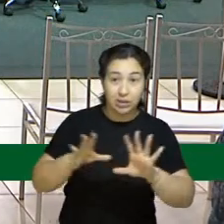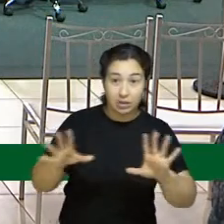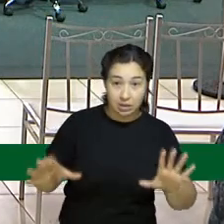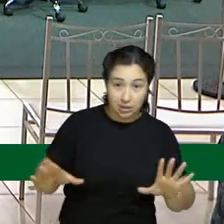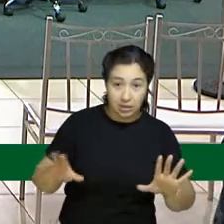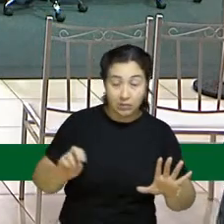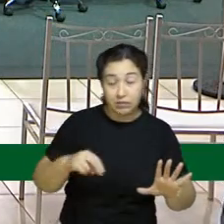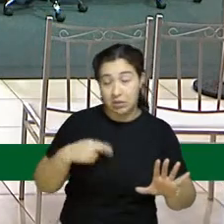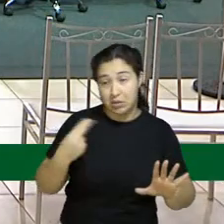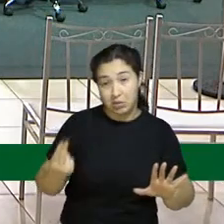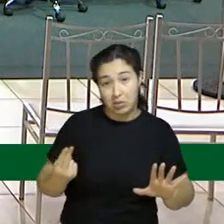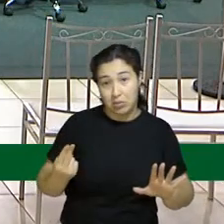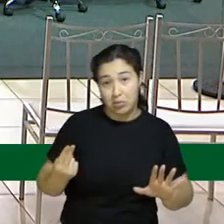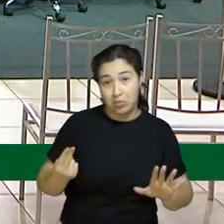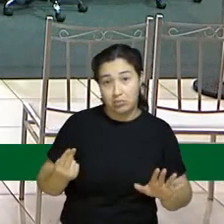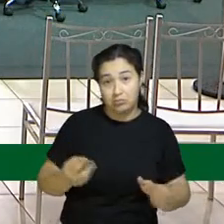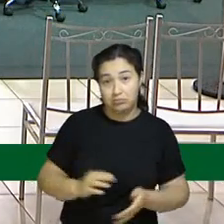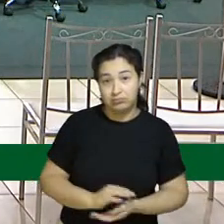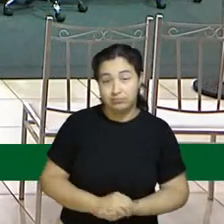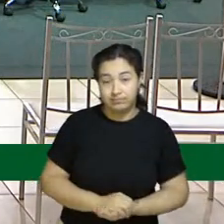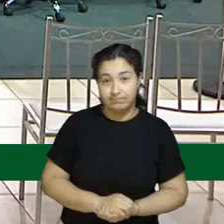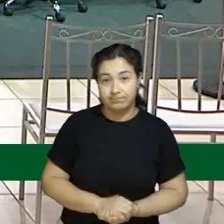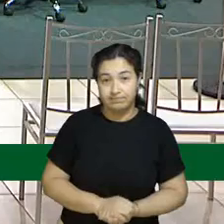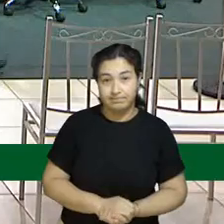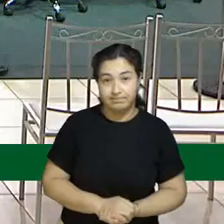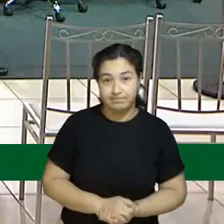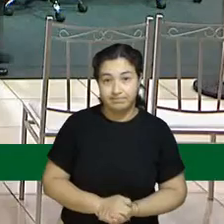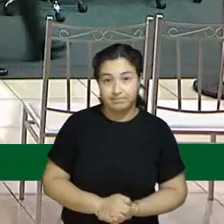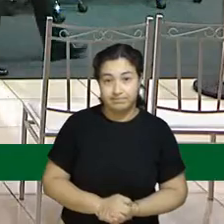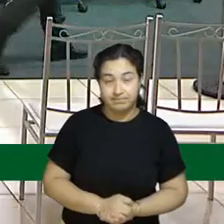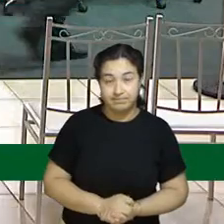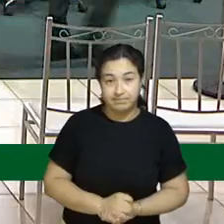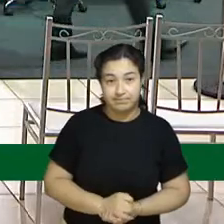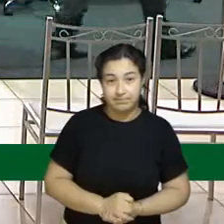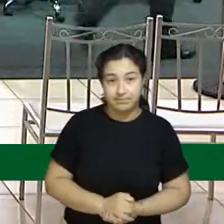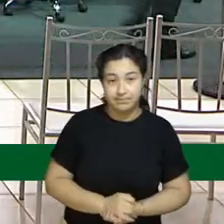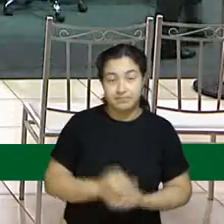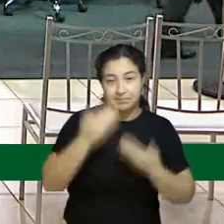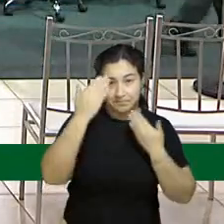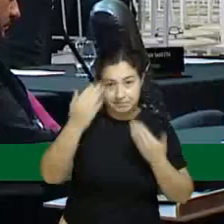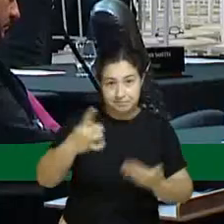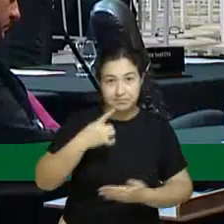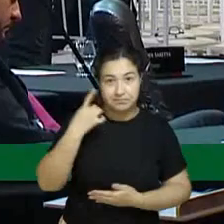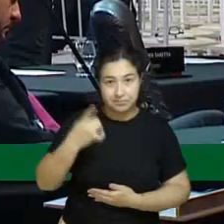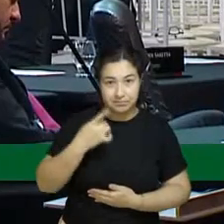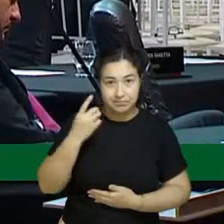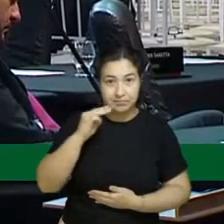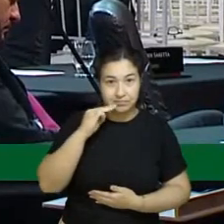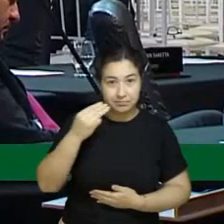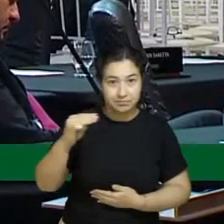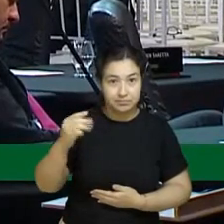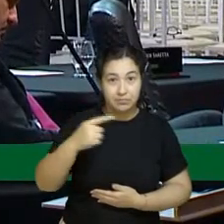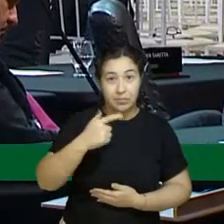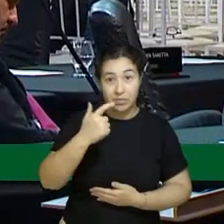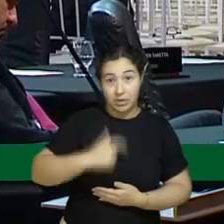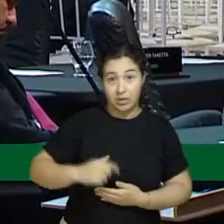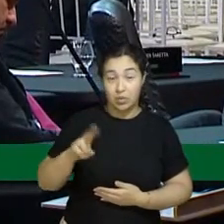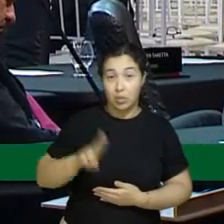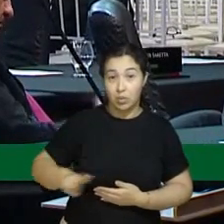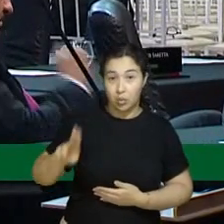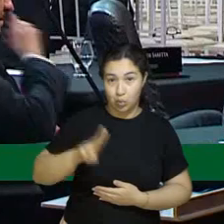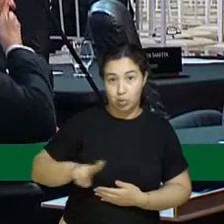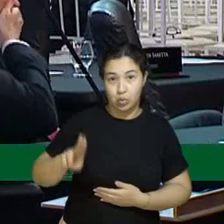propriamente dita. Obrigado, deputado. Deputado Sargento Lima. Obrigado, deputado Matheus Cadorim. Ali eu sou um usuário,